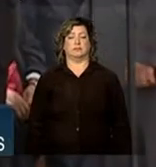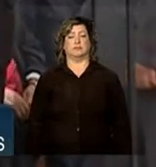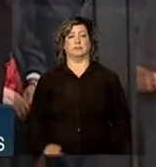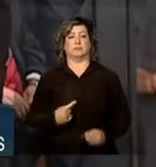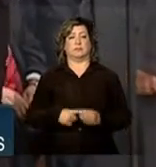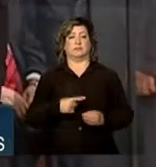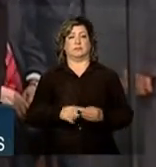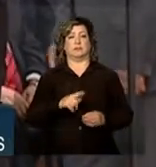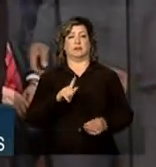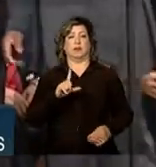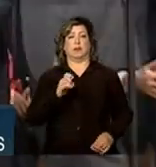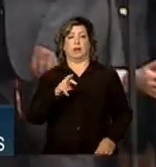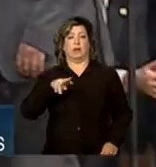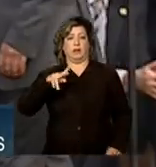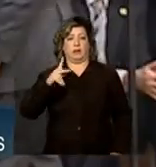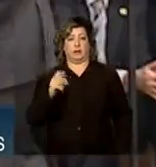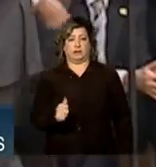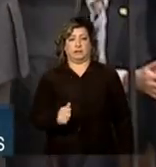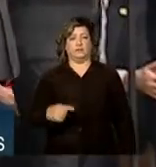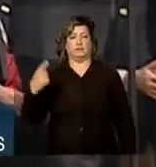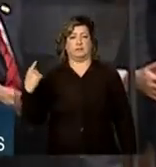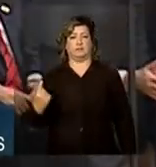Lorinha Renato Halpe Ribeiro.